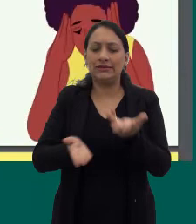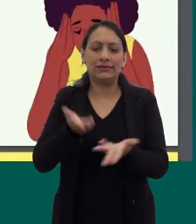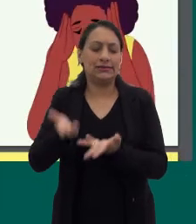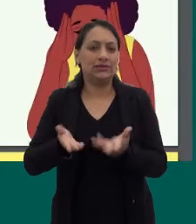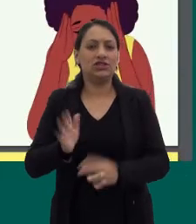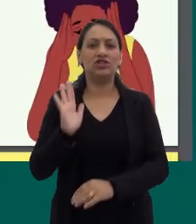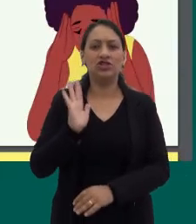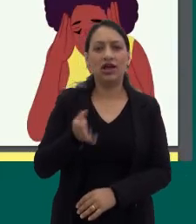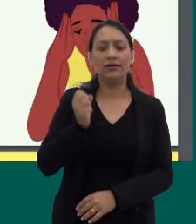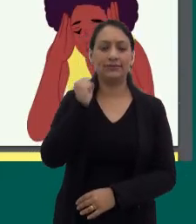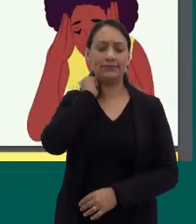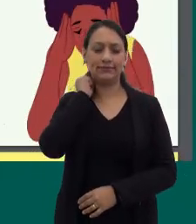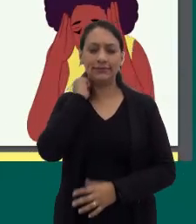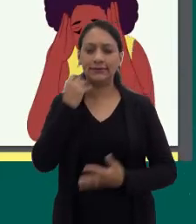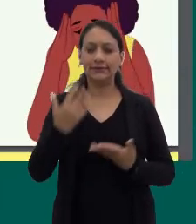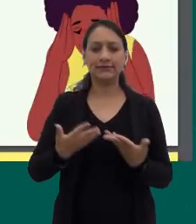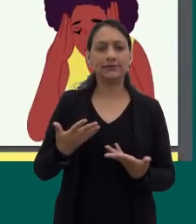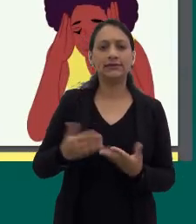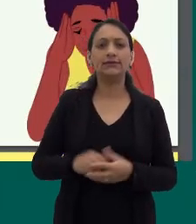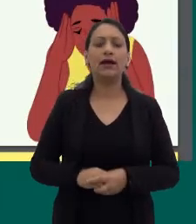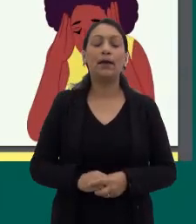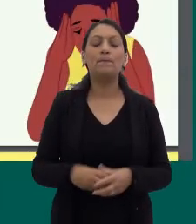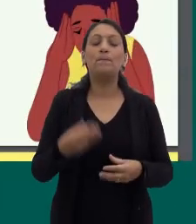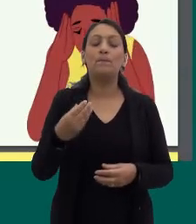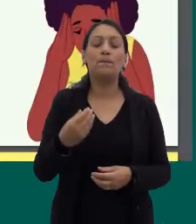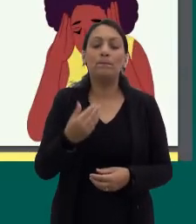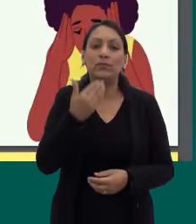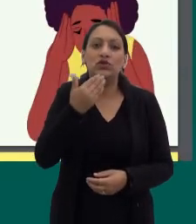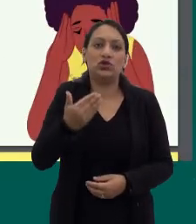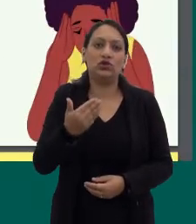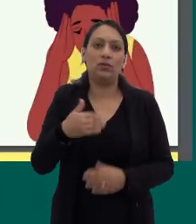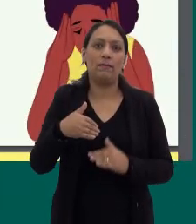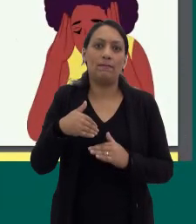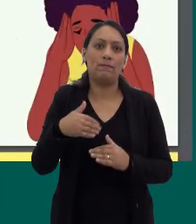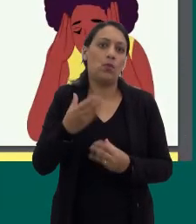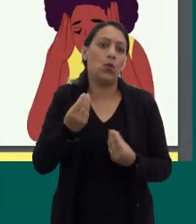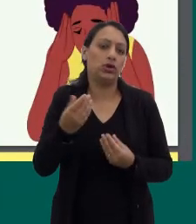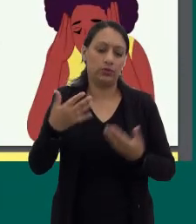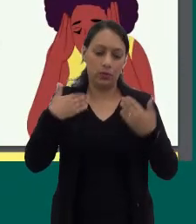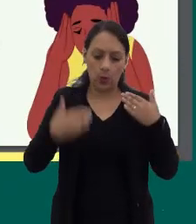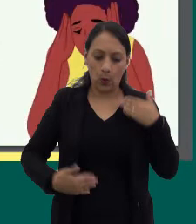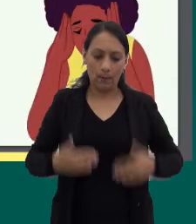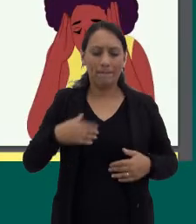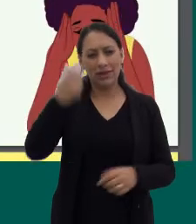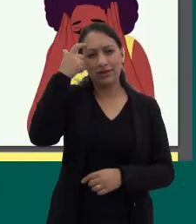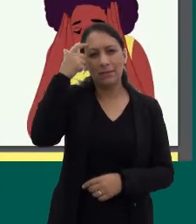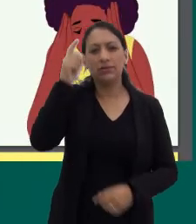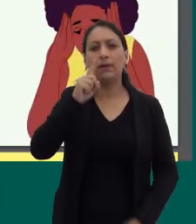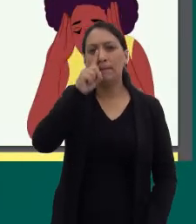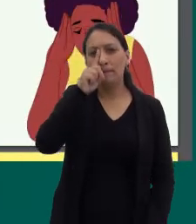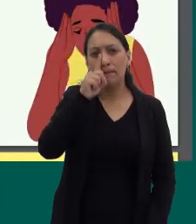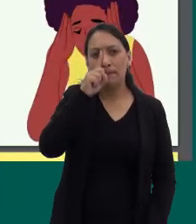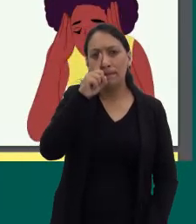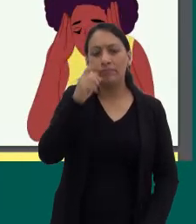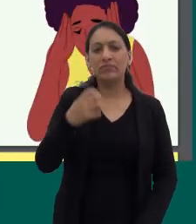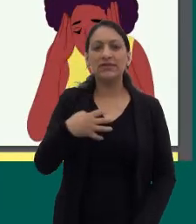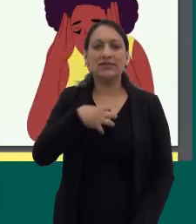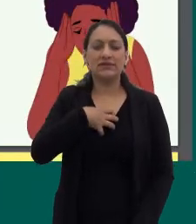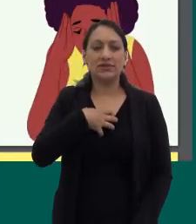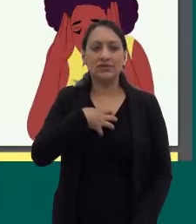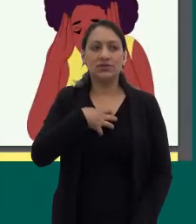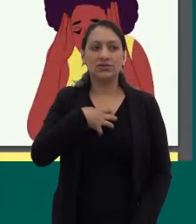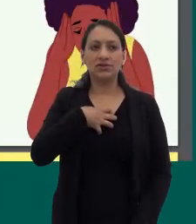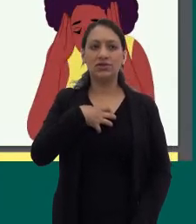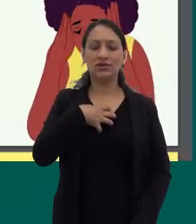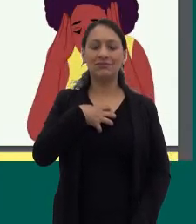muita atenção que tu está pedindo desse corpo. Então, os pensamentos de perigo, o se sentir tenso ou eufórico